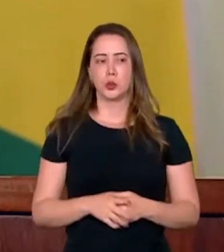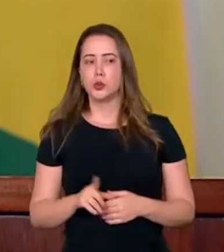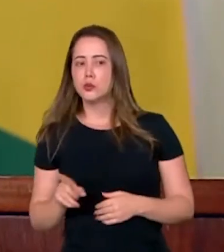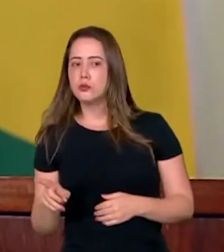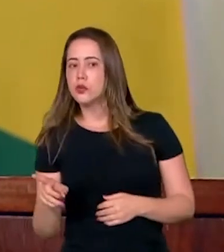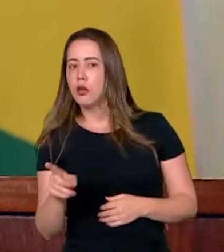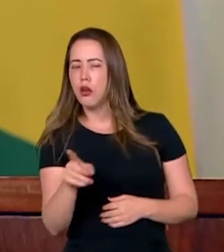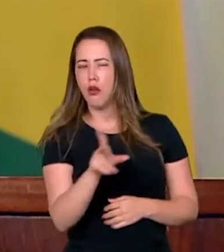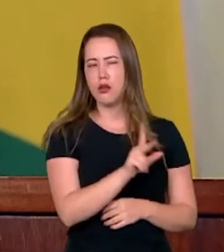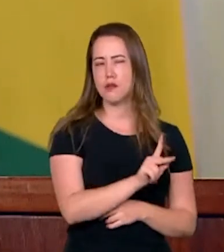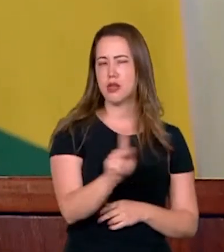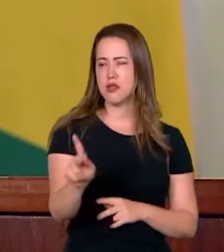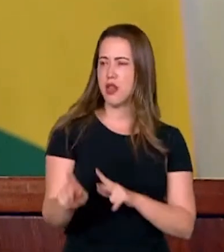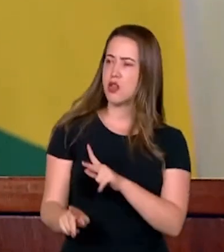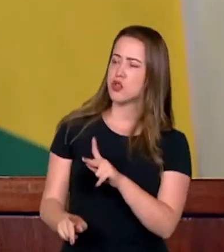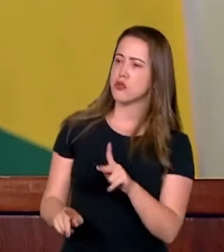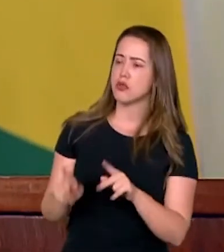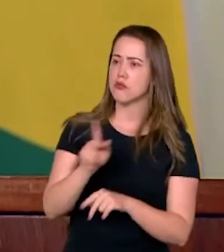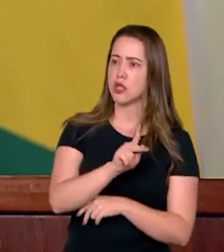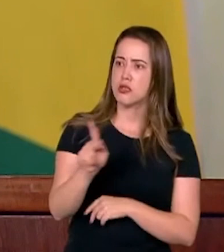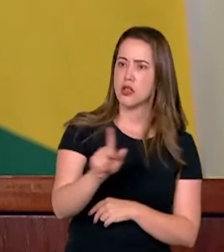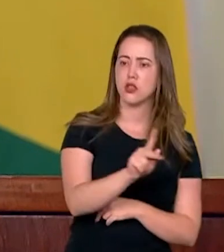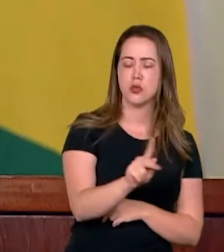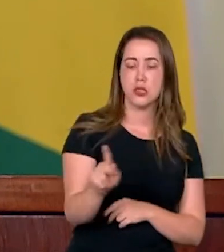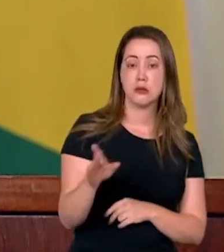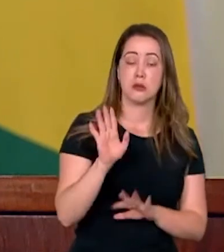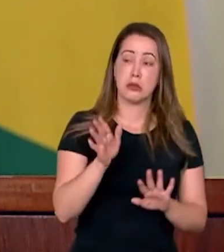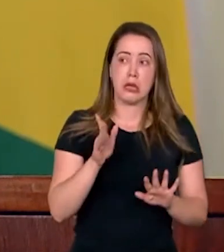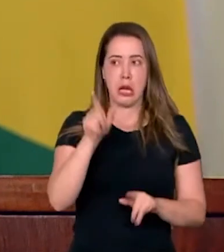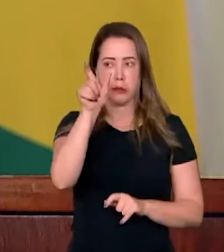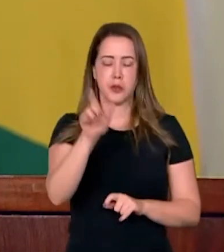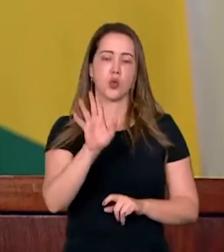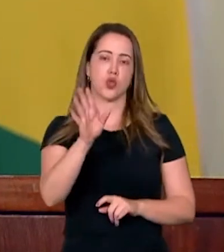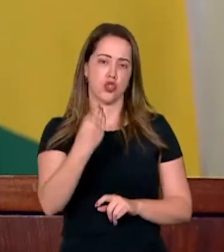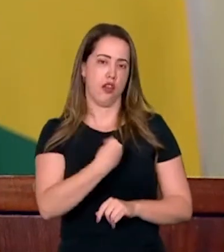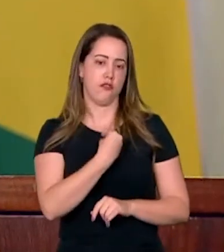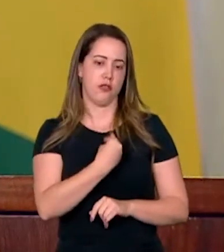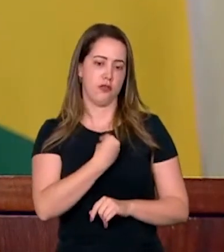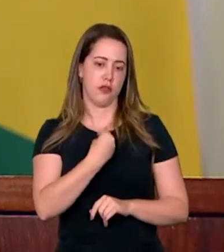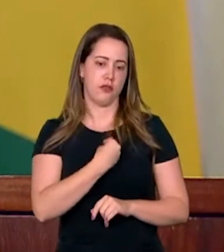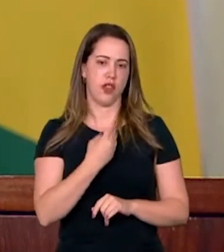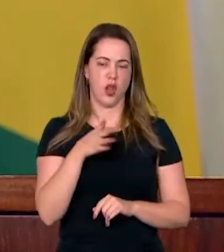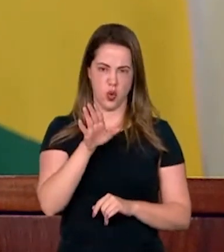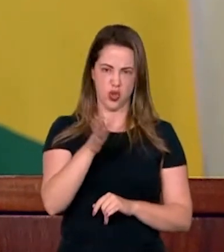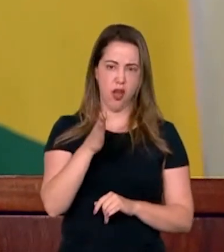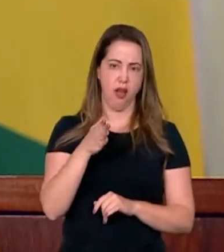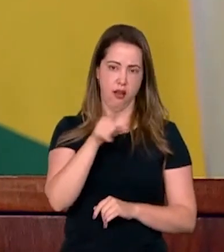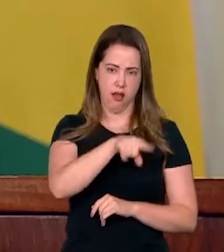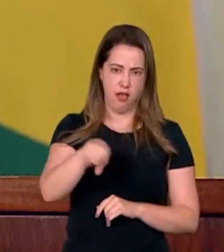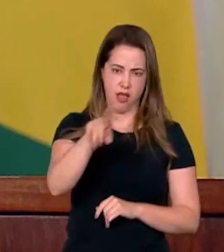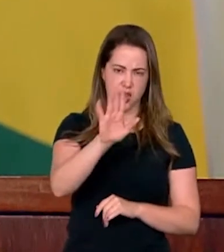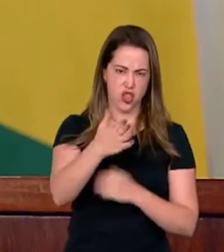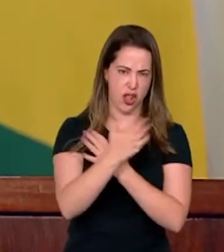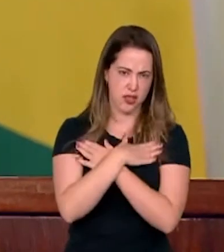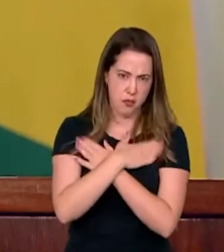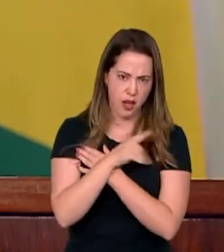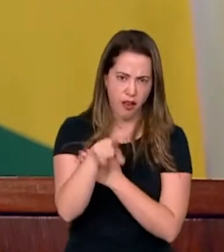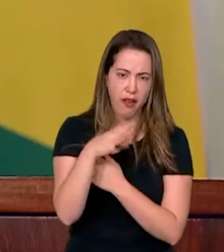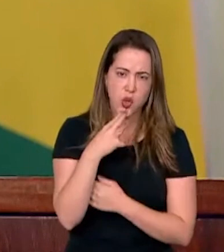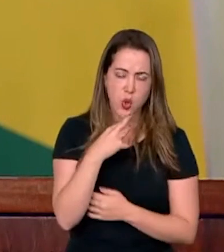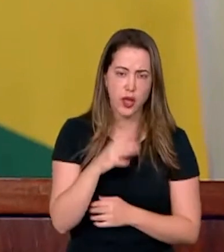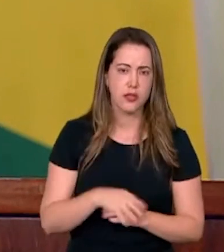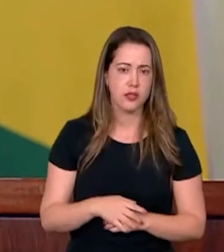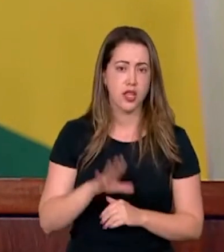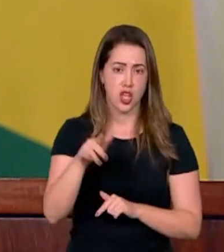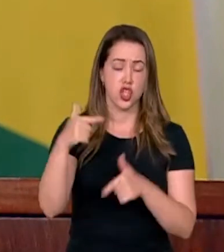presidentes que está aí, alguém já viveu desempregado? Alguém já